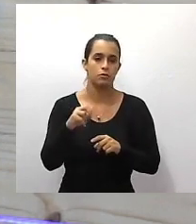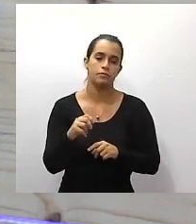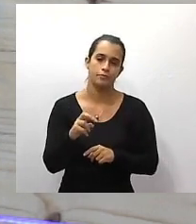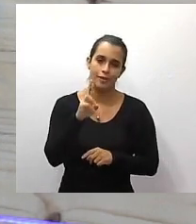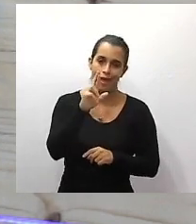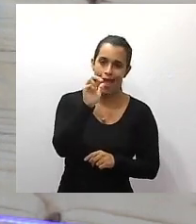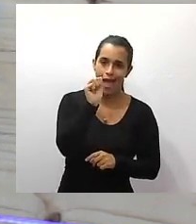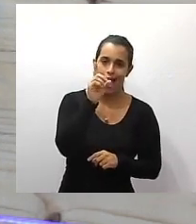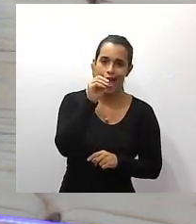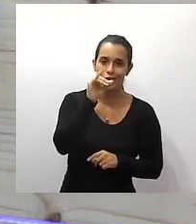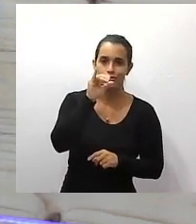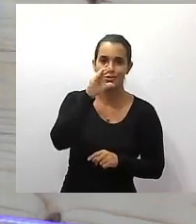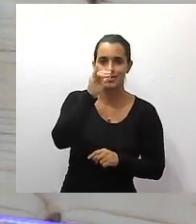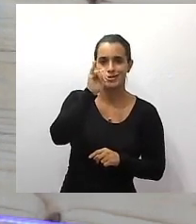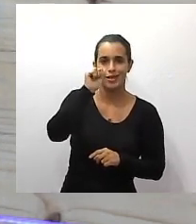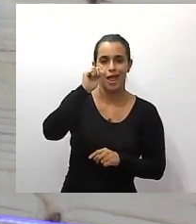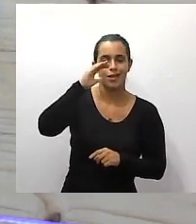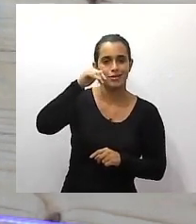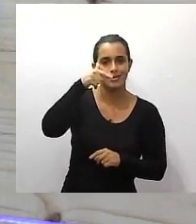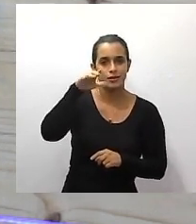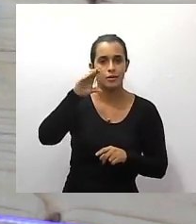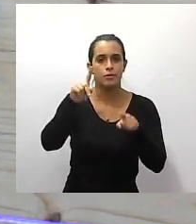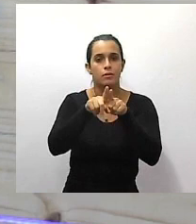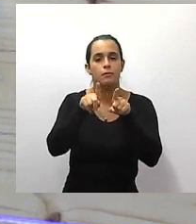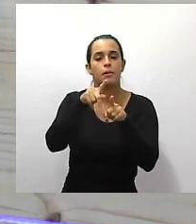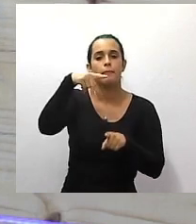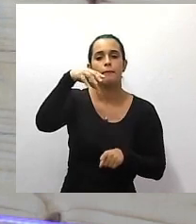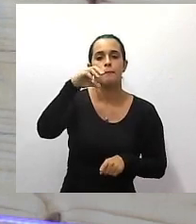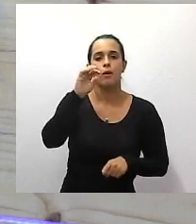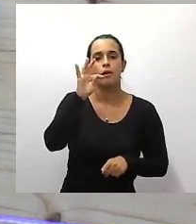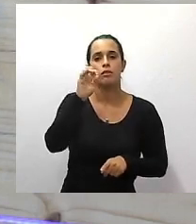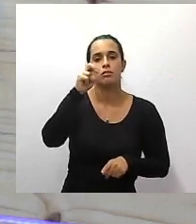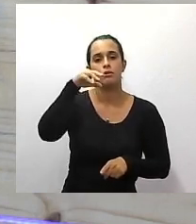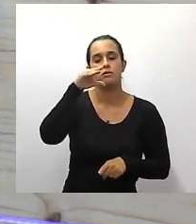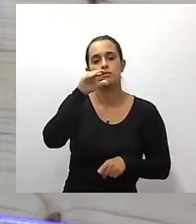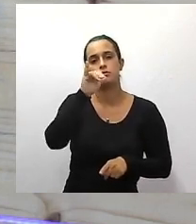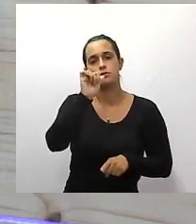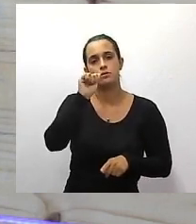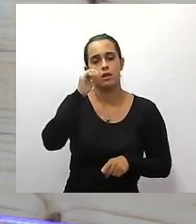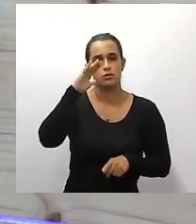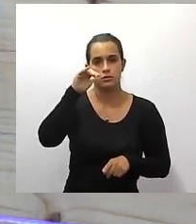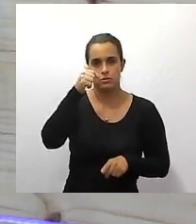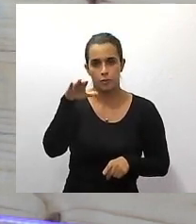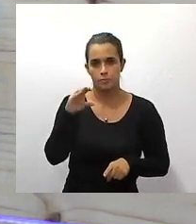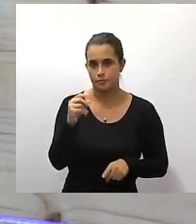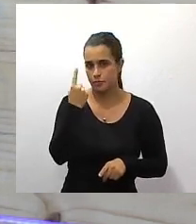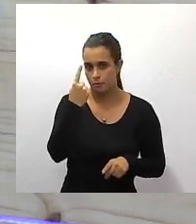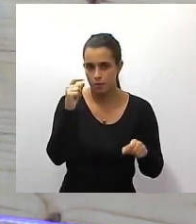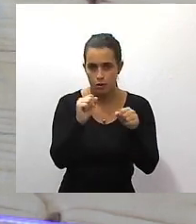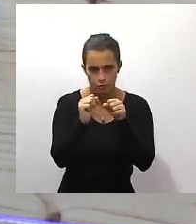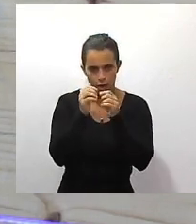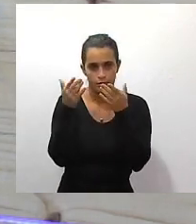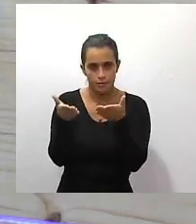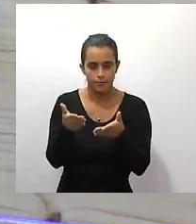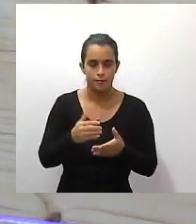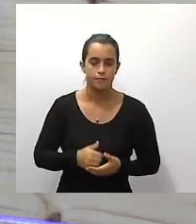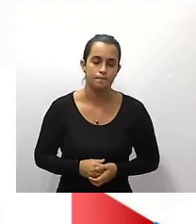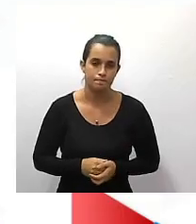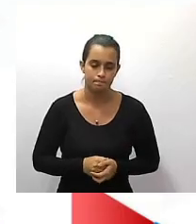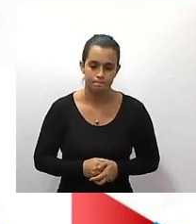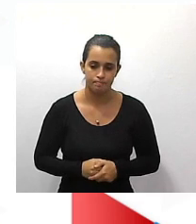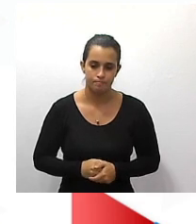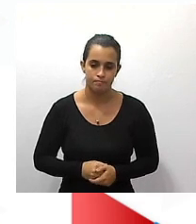Agora, base e altura. Já está bem claro na animação para vocês? Como é que a gente faz? Volume do cilindro, área da base